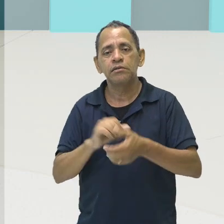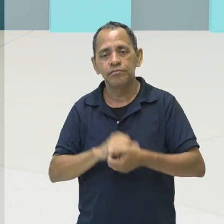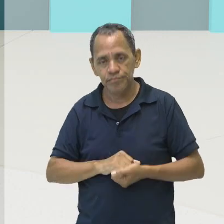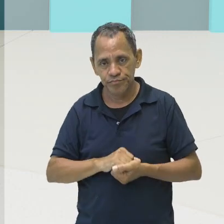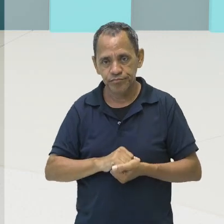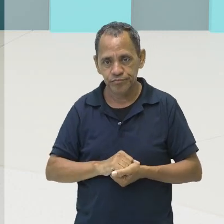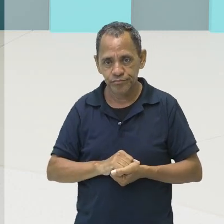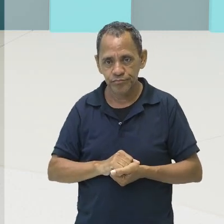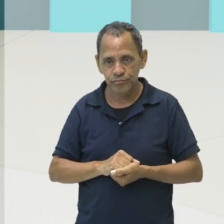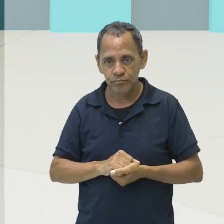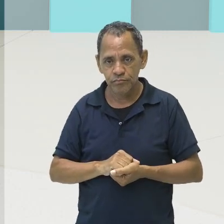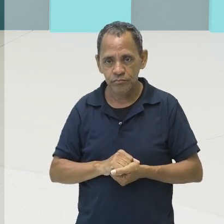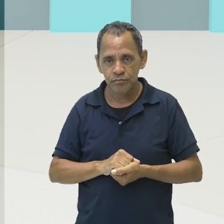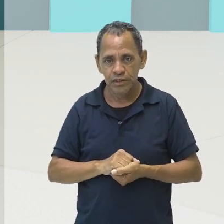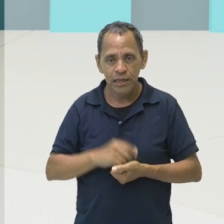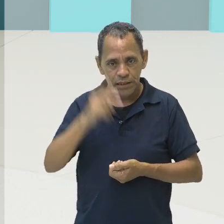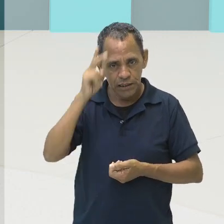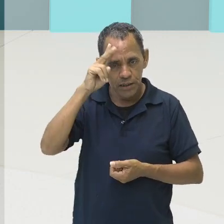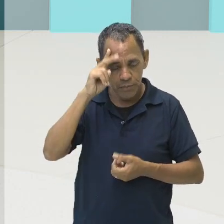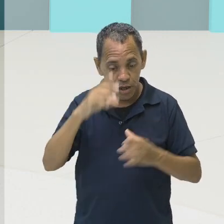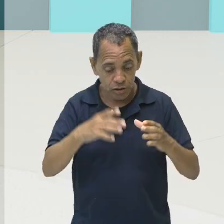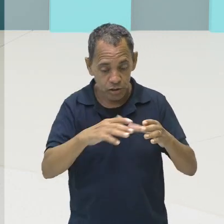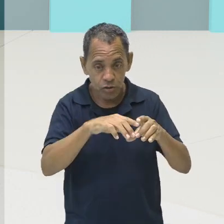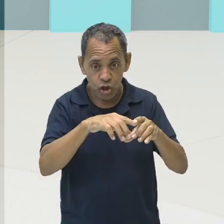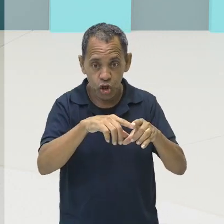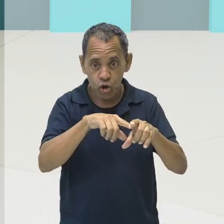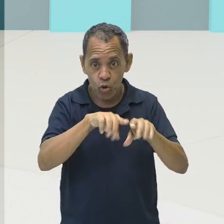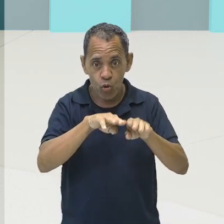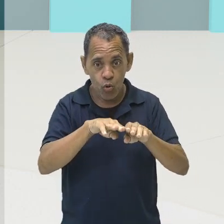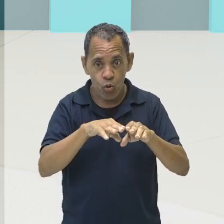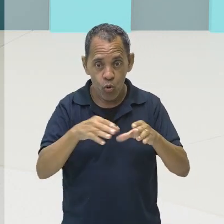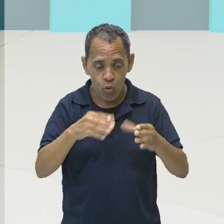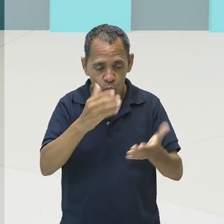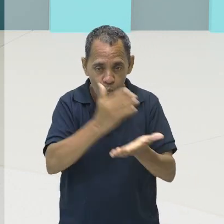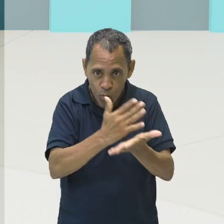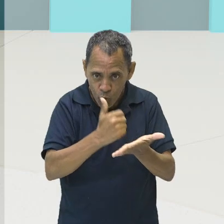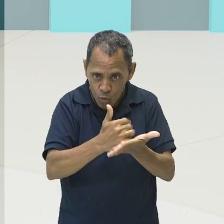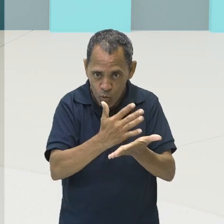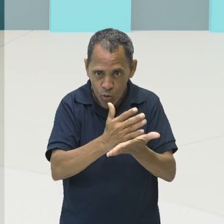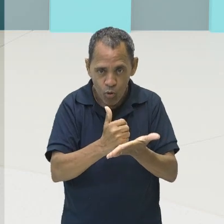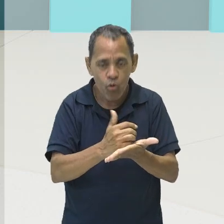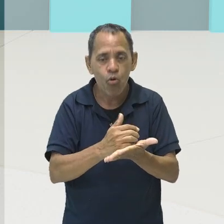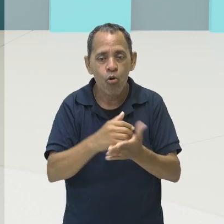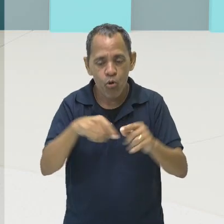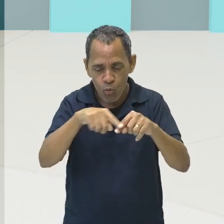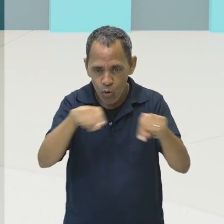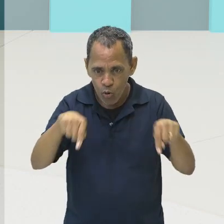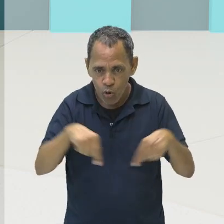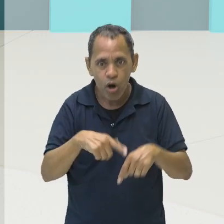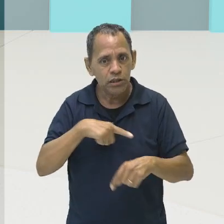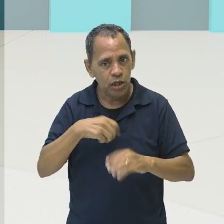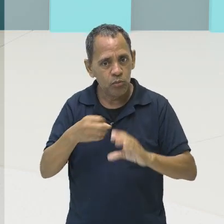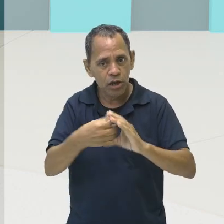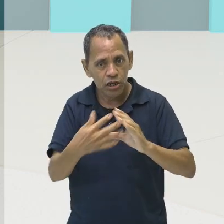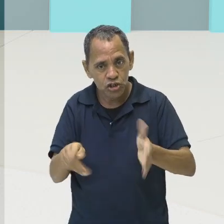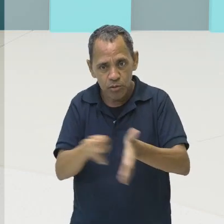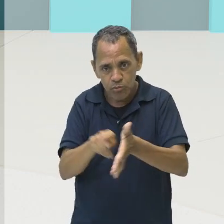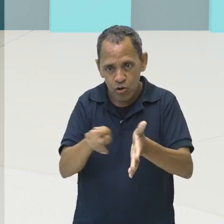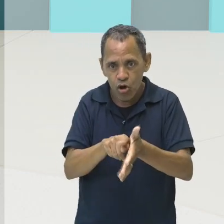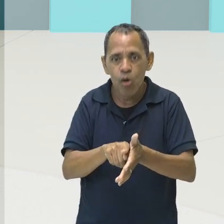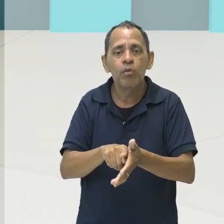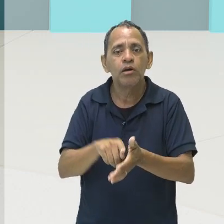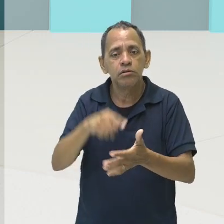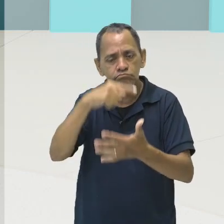receitas. Então, esse tipo de gênero, ele tem uma característica específica, tá bom? Tem